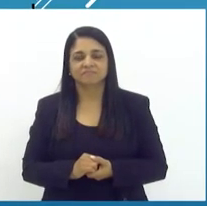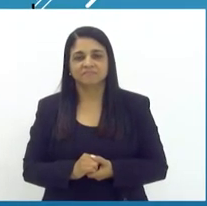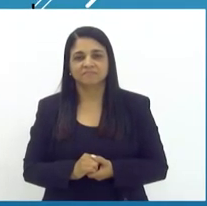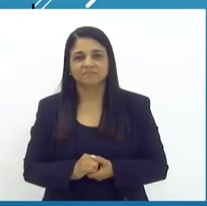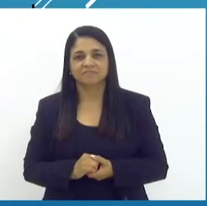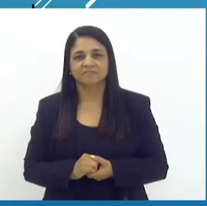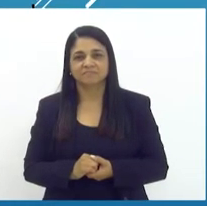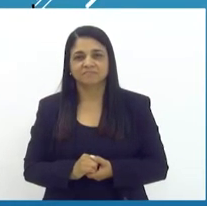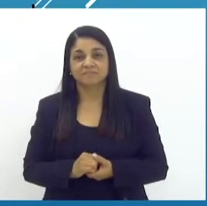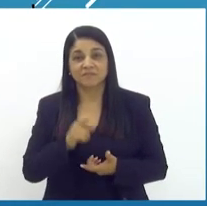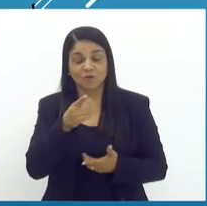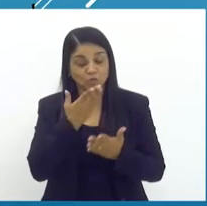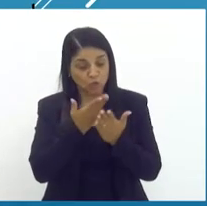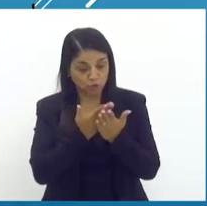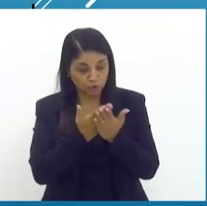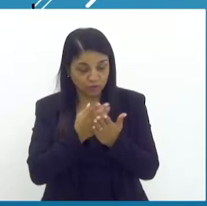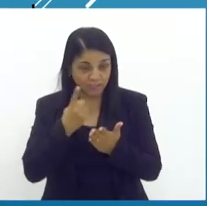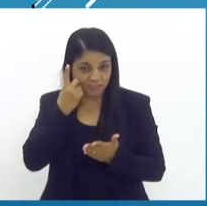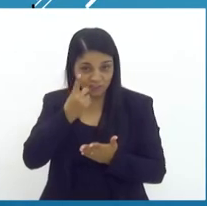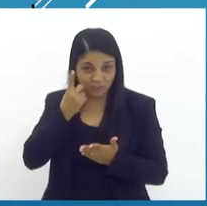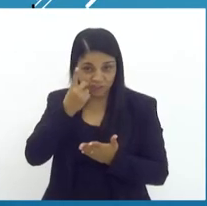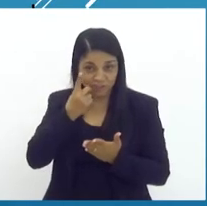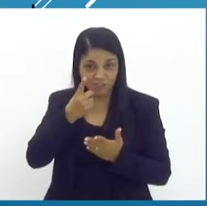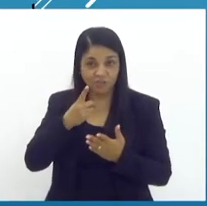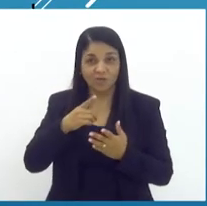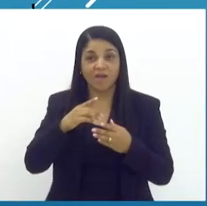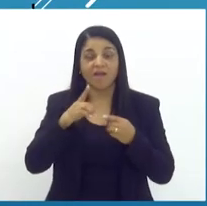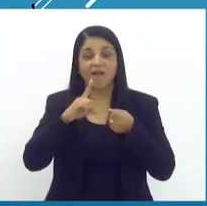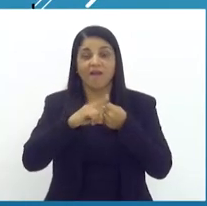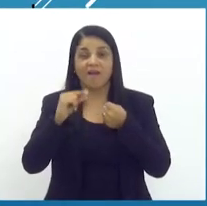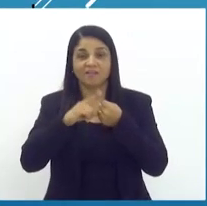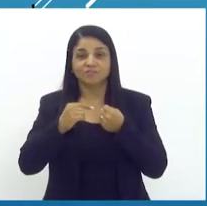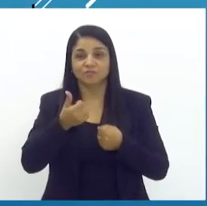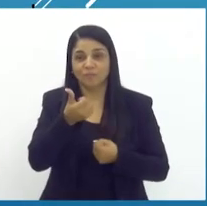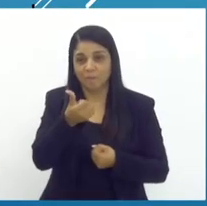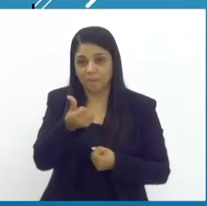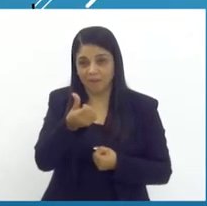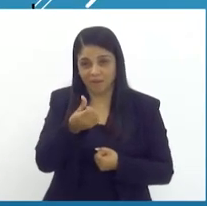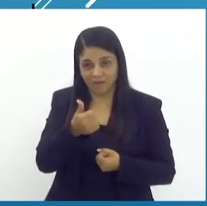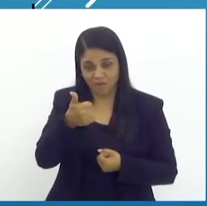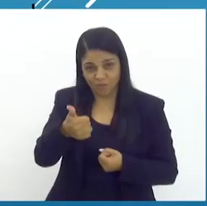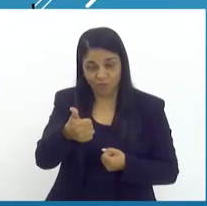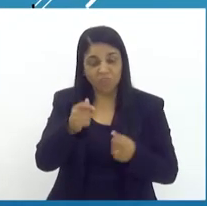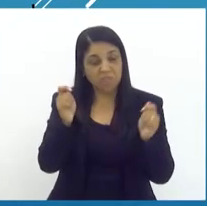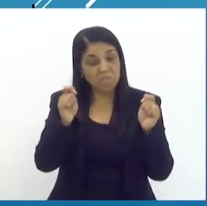quando eu estudei direito a gente tem ali quem é que pode né mesmo